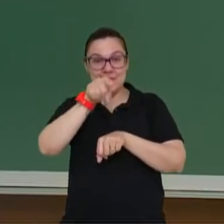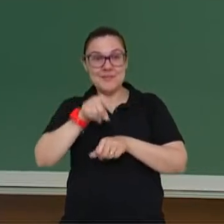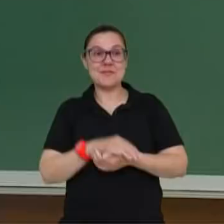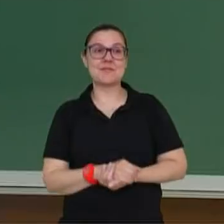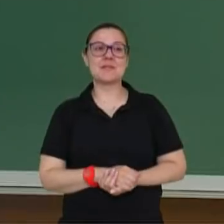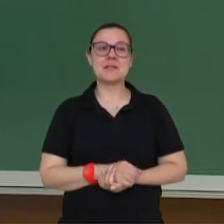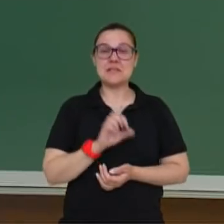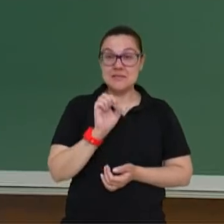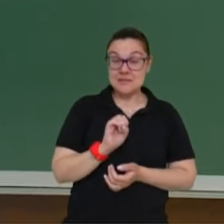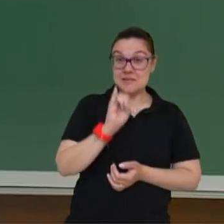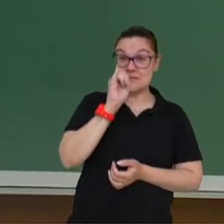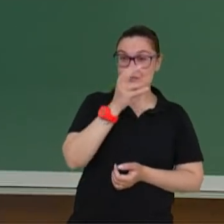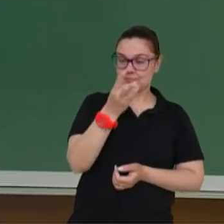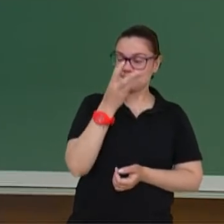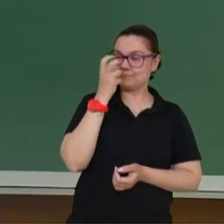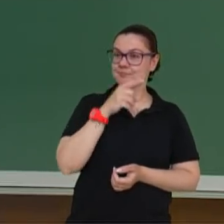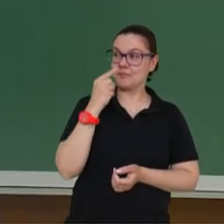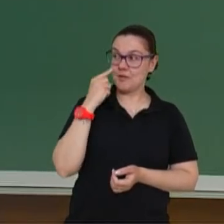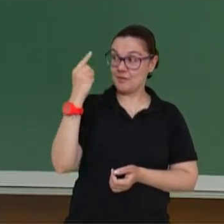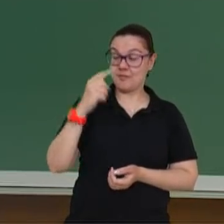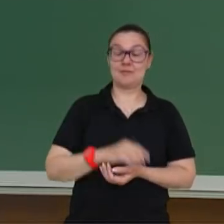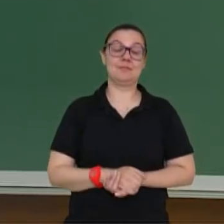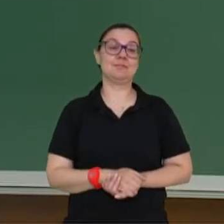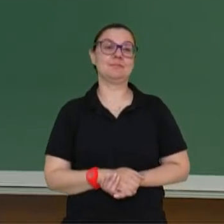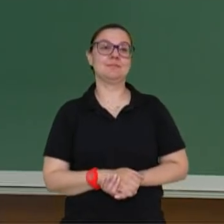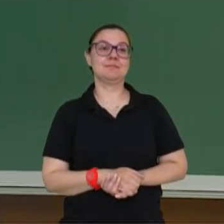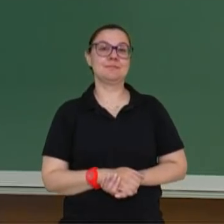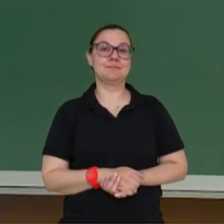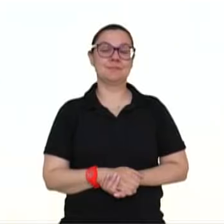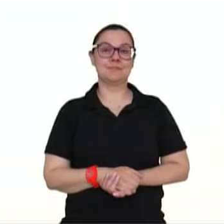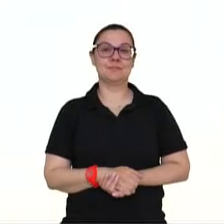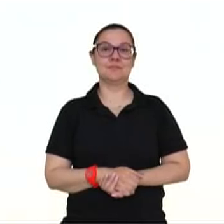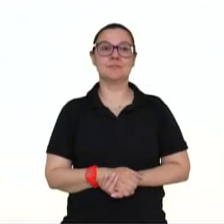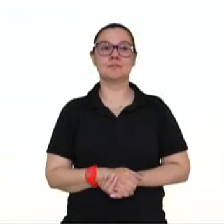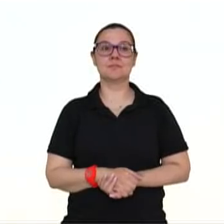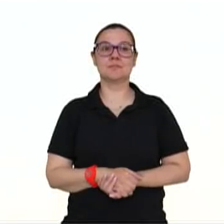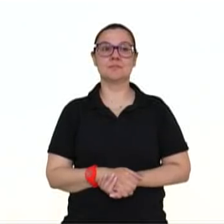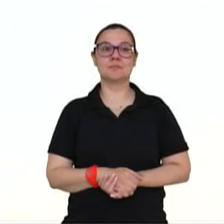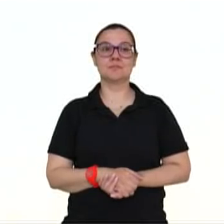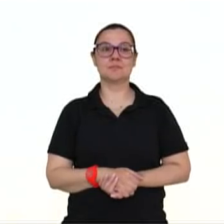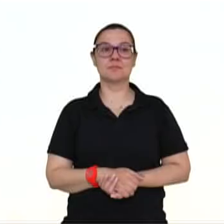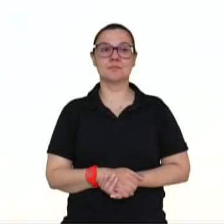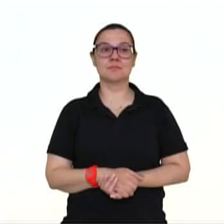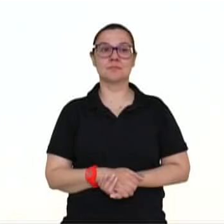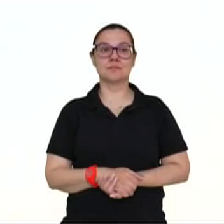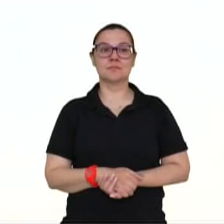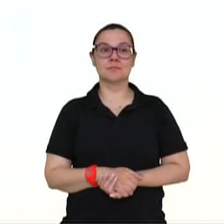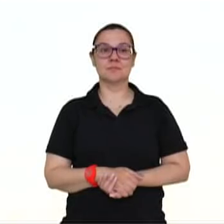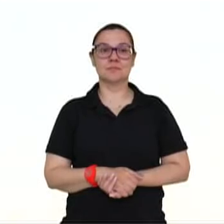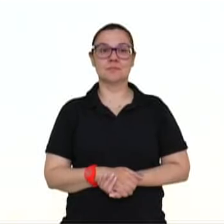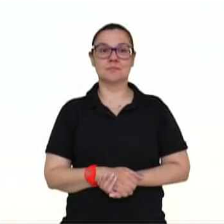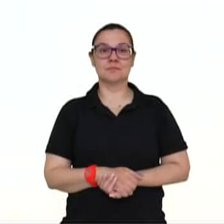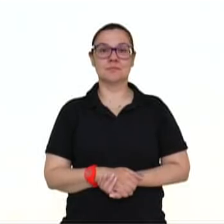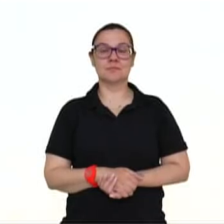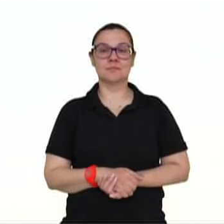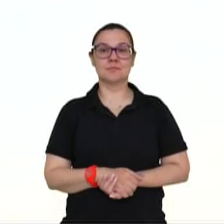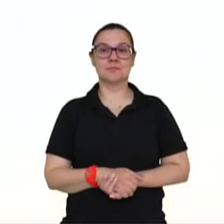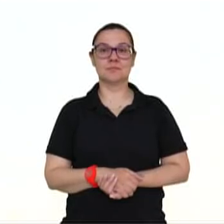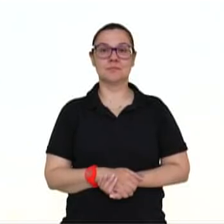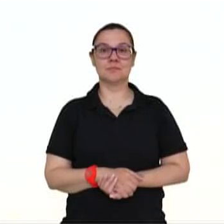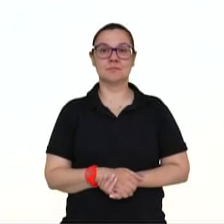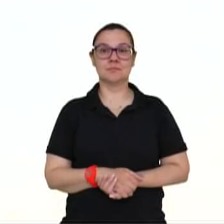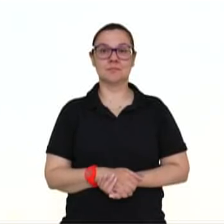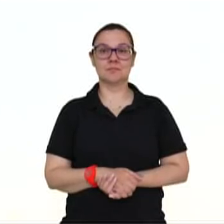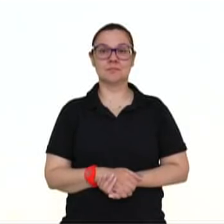vocês, se vocês observarem. Vamos ler? Joguei um objeto direto, mas o objeto jogou